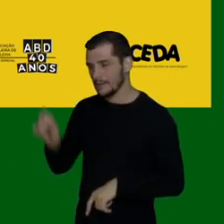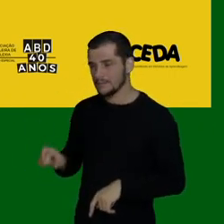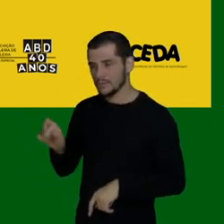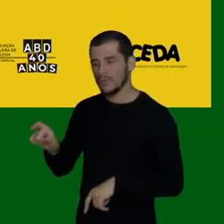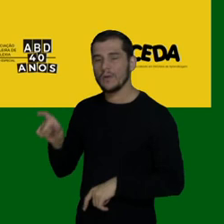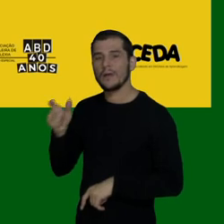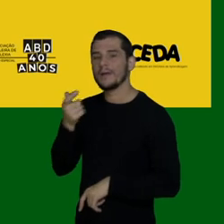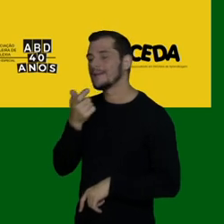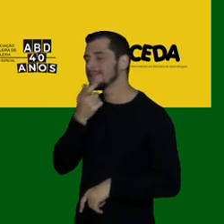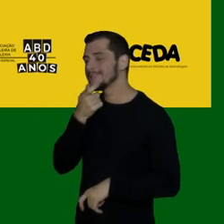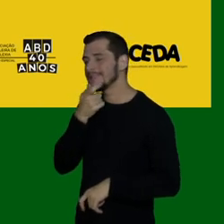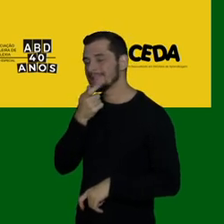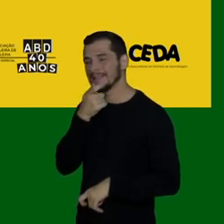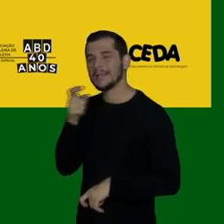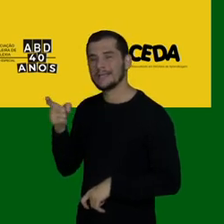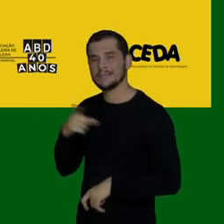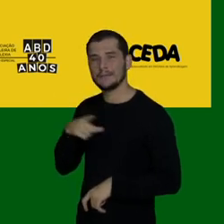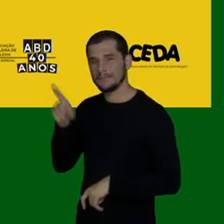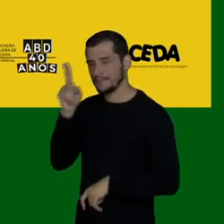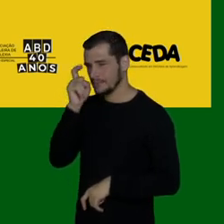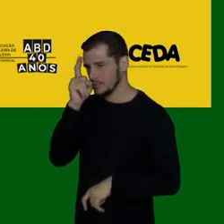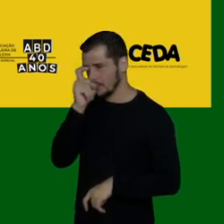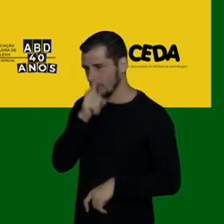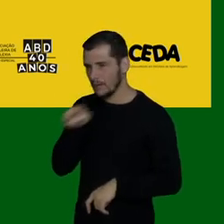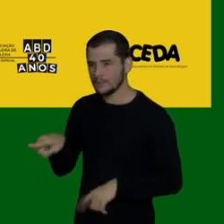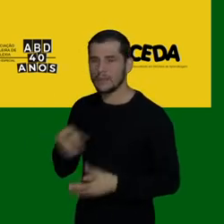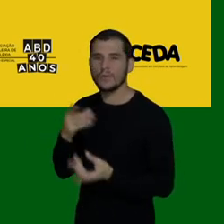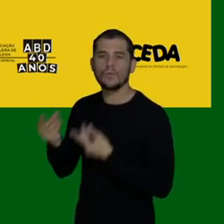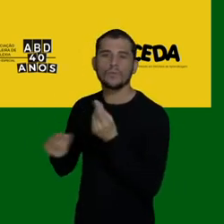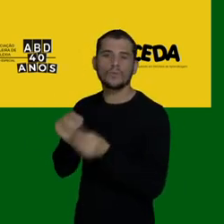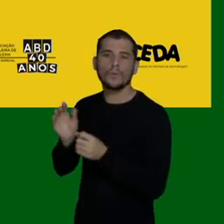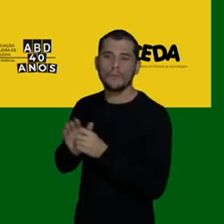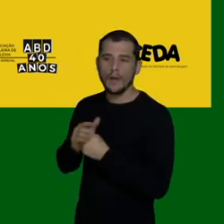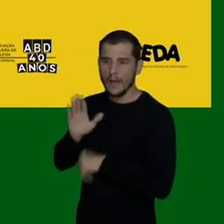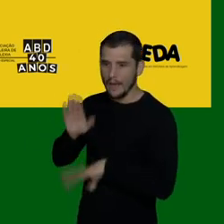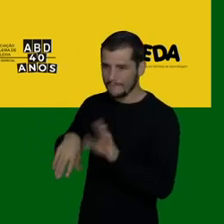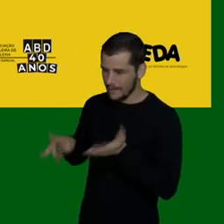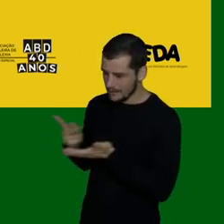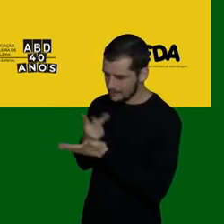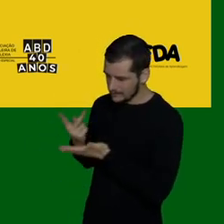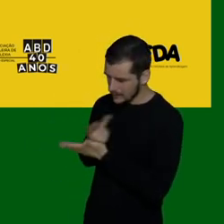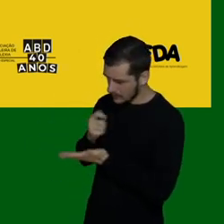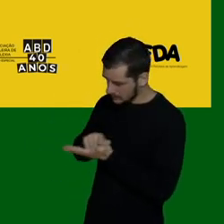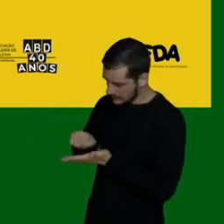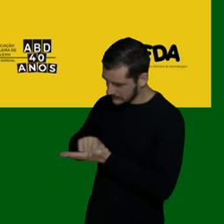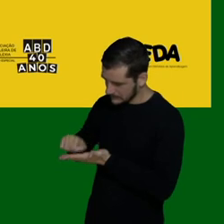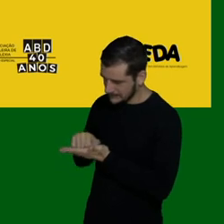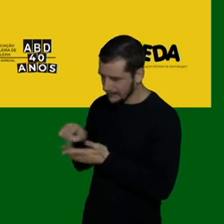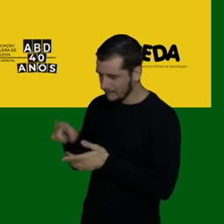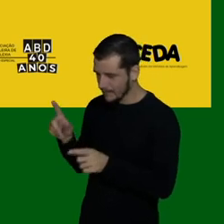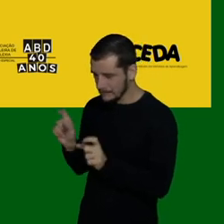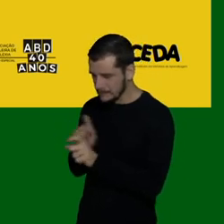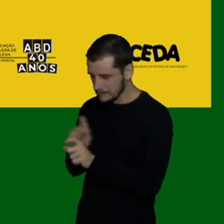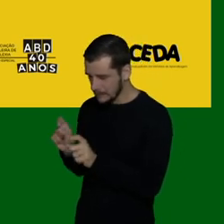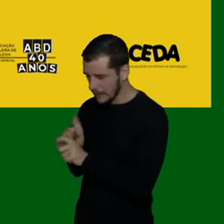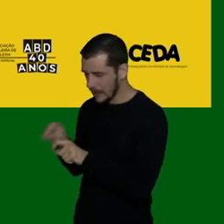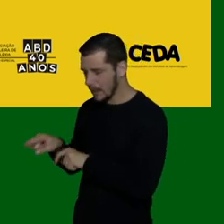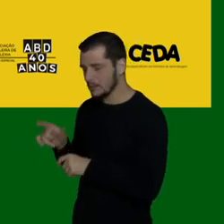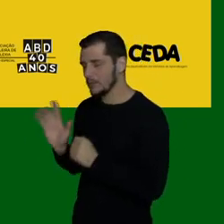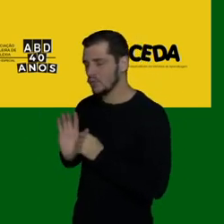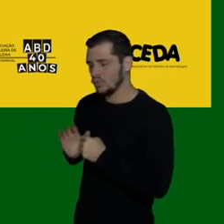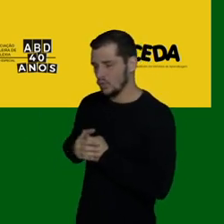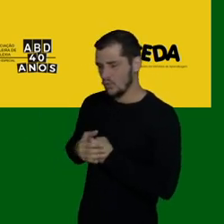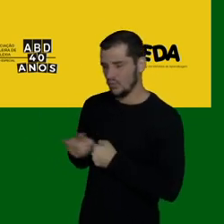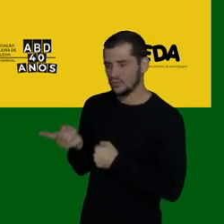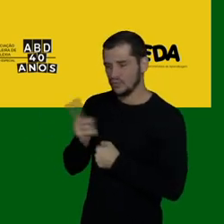gente sempre pede não desconta o erro ortográfico eu tô trabalhando isso tô trabalhando o dígrafo isso isso com eles não descontam por favor